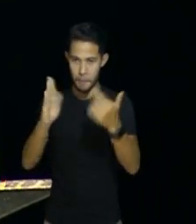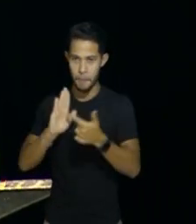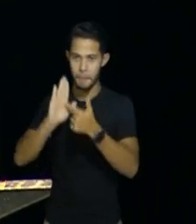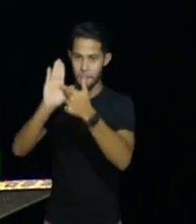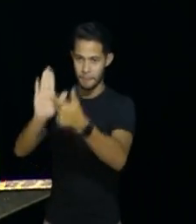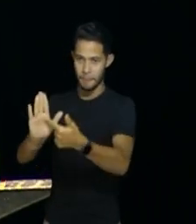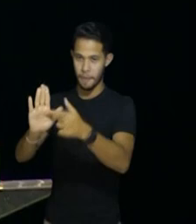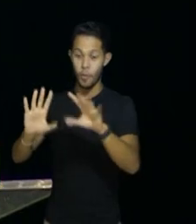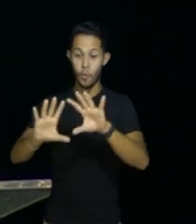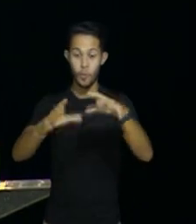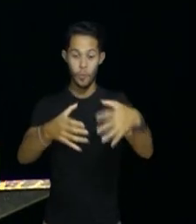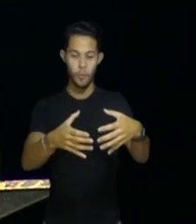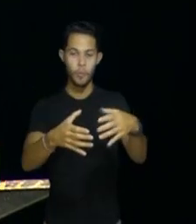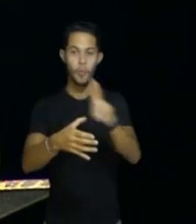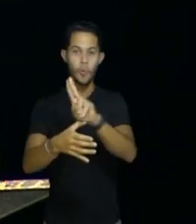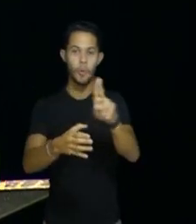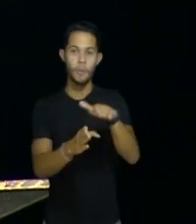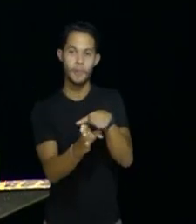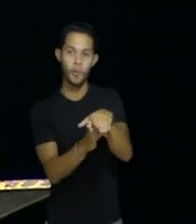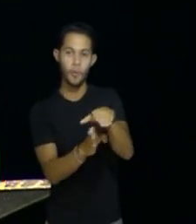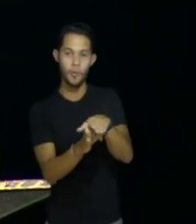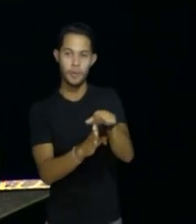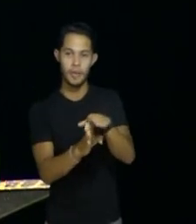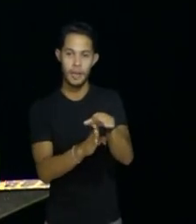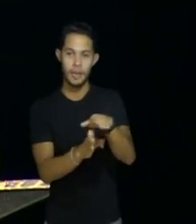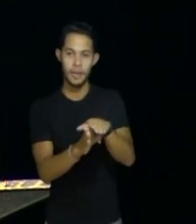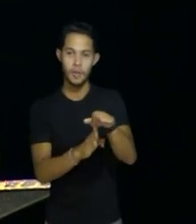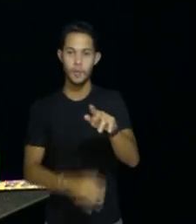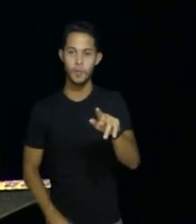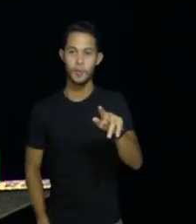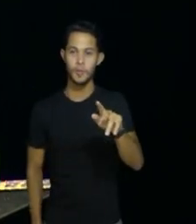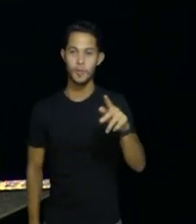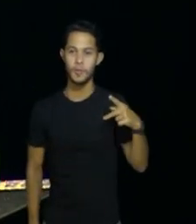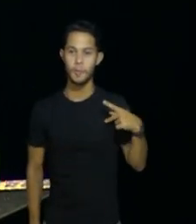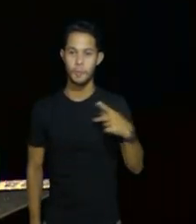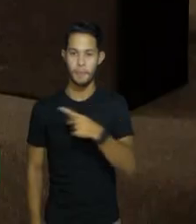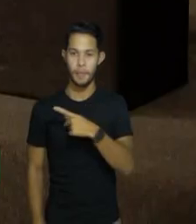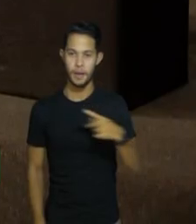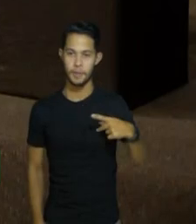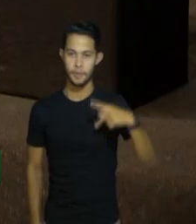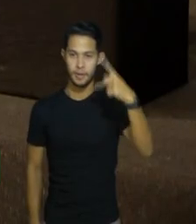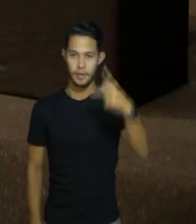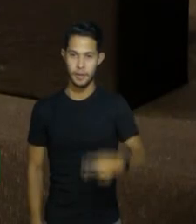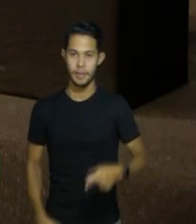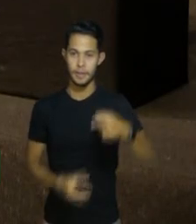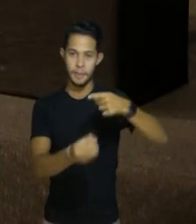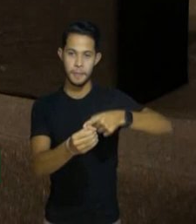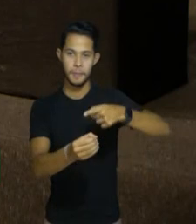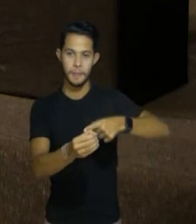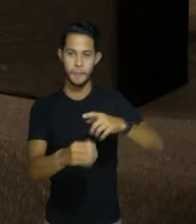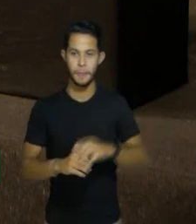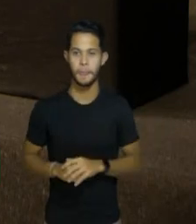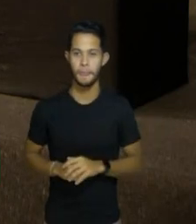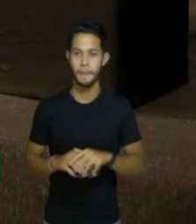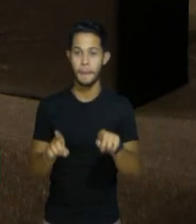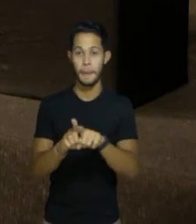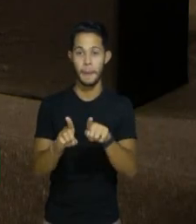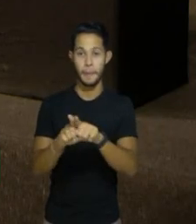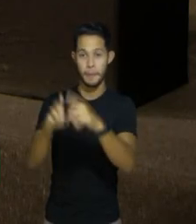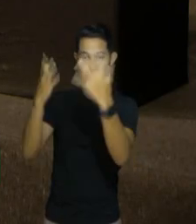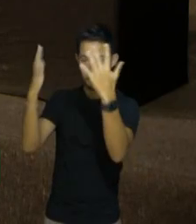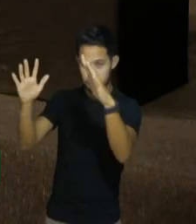de Pastores desta cidade. Quero parabenizar a Assembleia Legislativa pelos